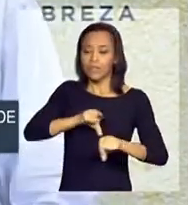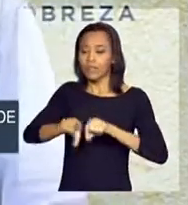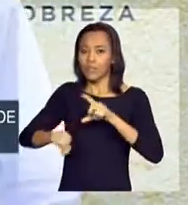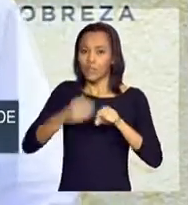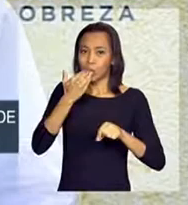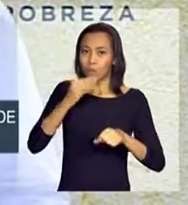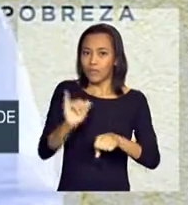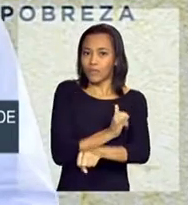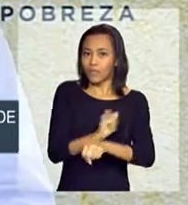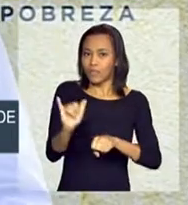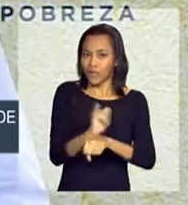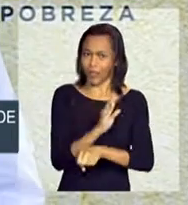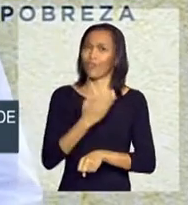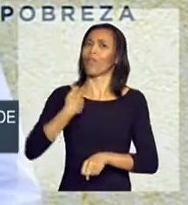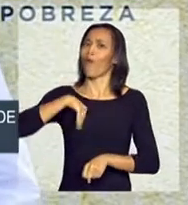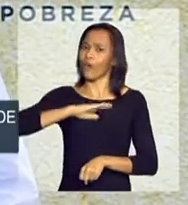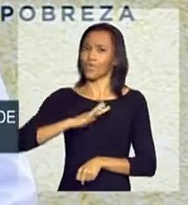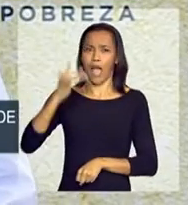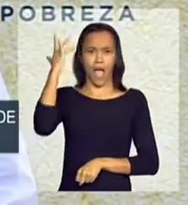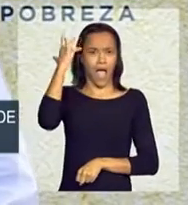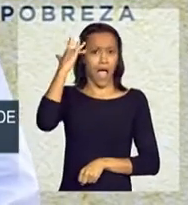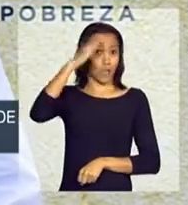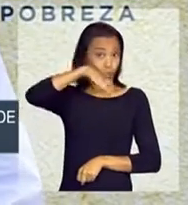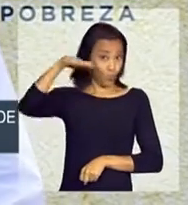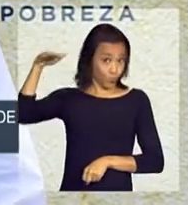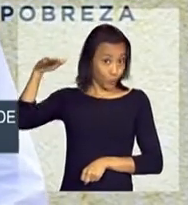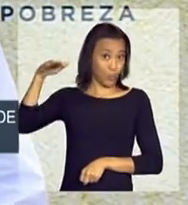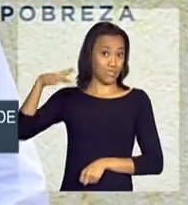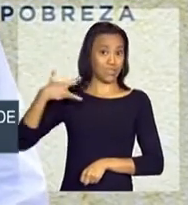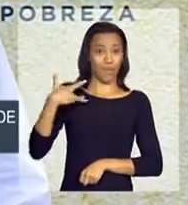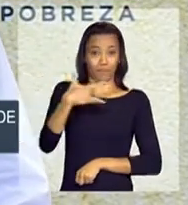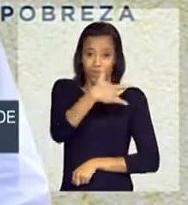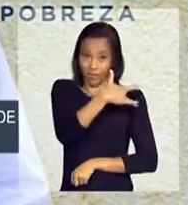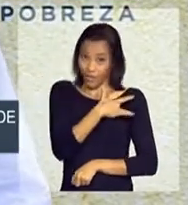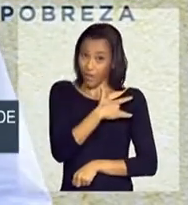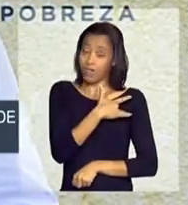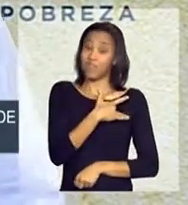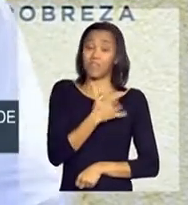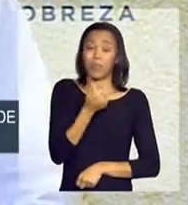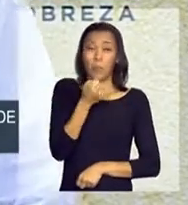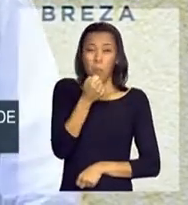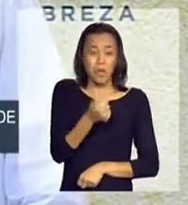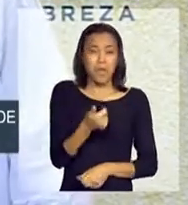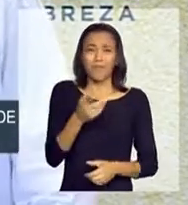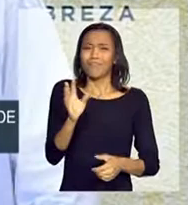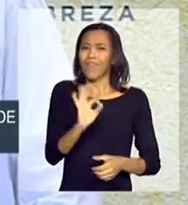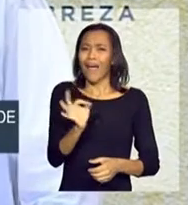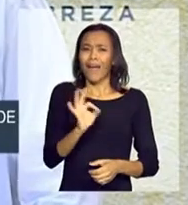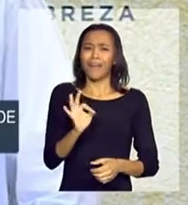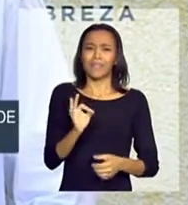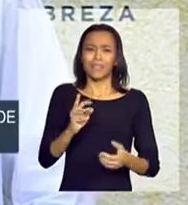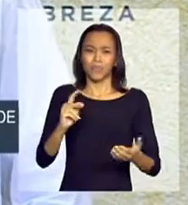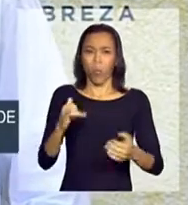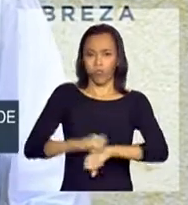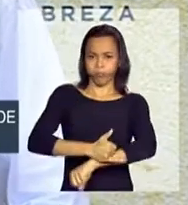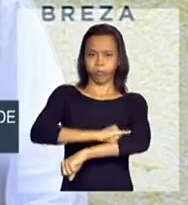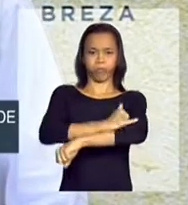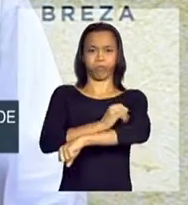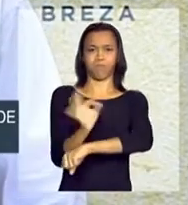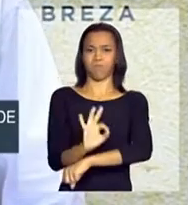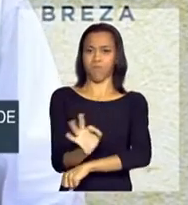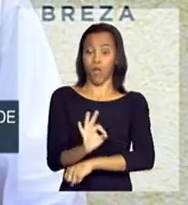nós vamos ter uma geração de adultos mais saudáveis com menor risco de chegar a uma geração de obesos